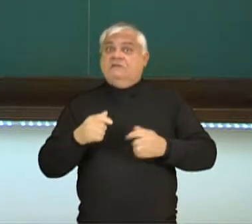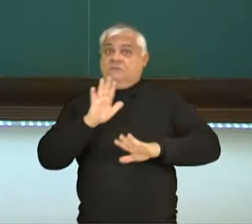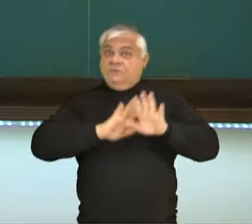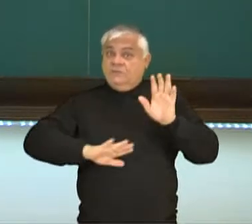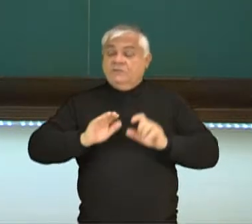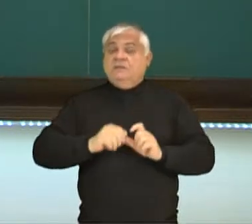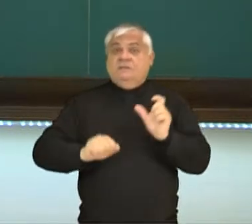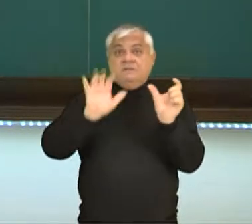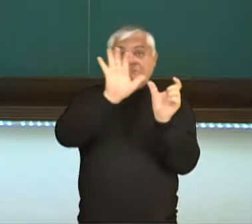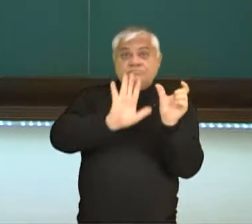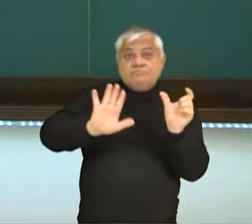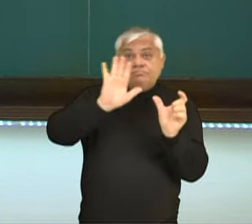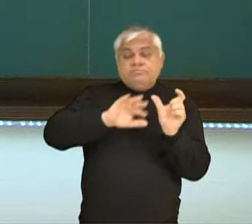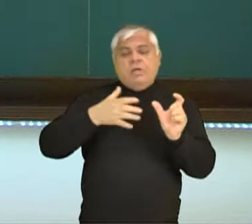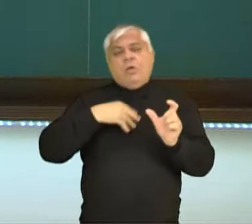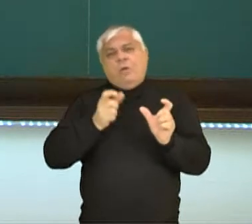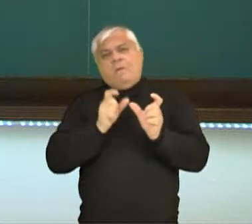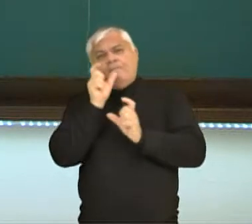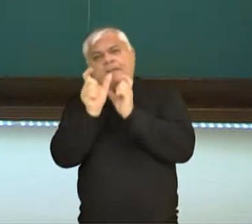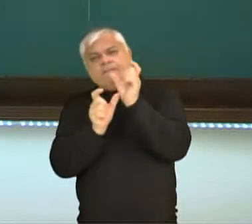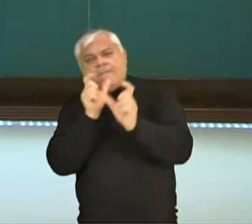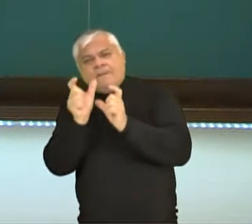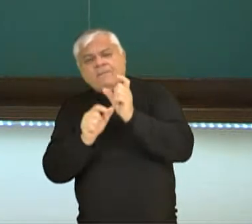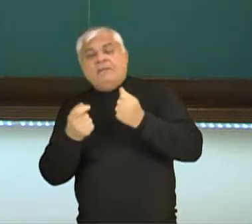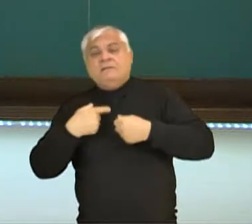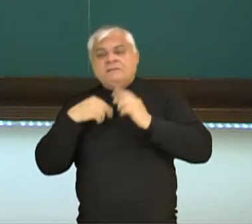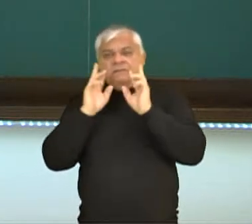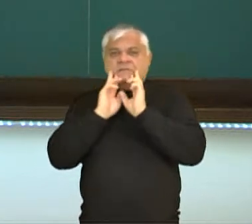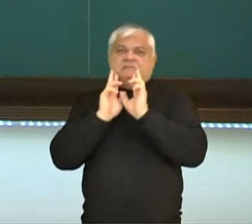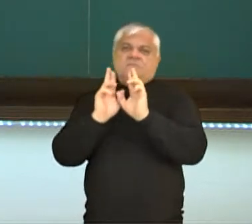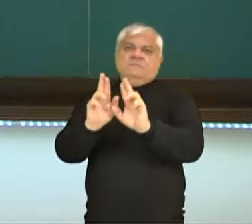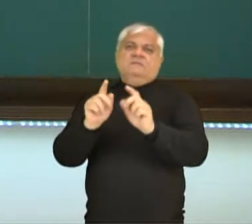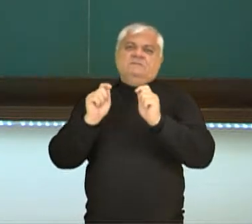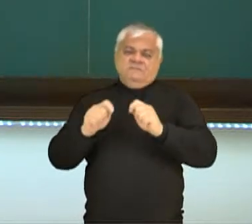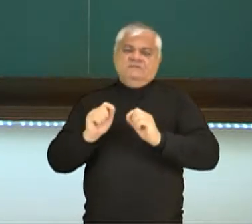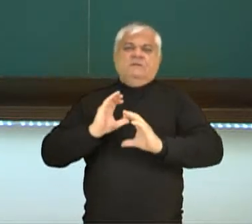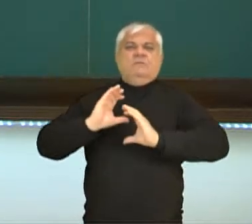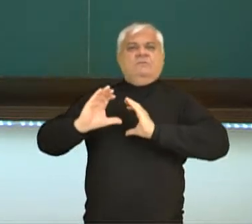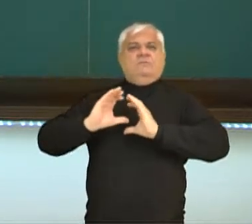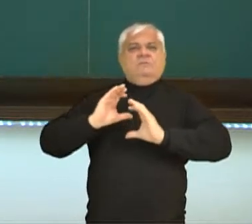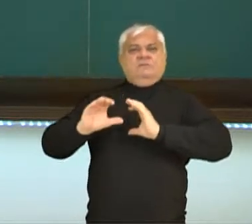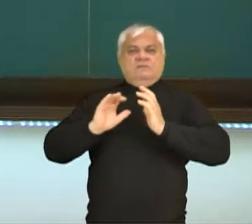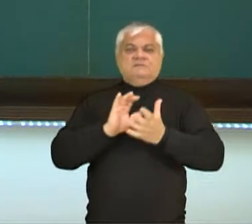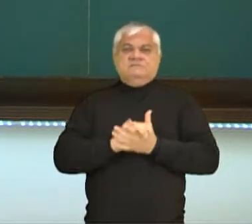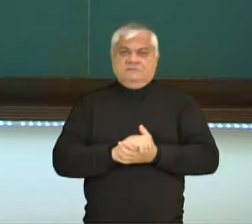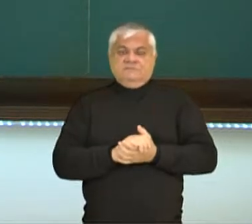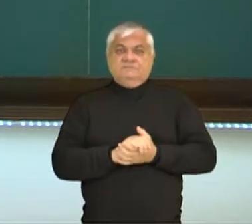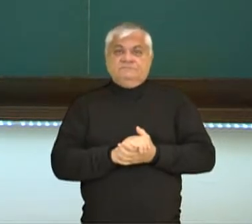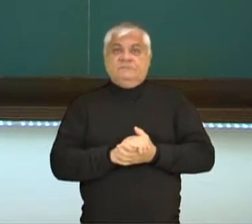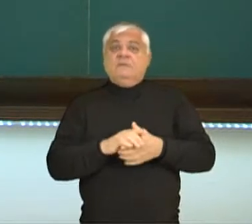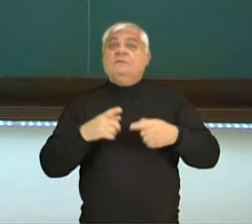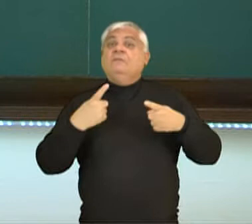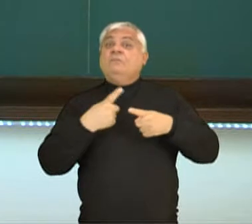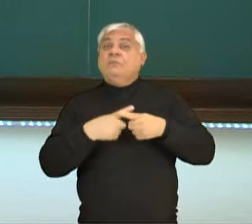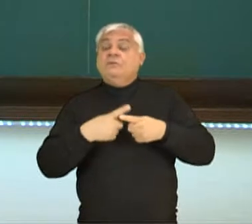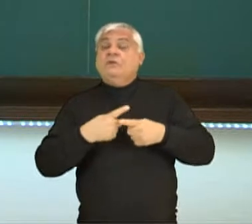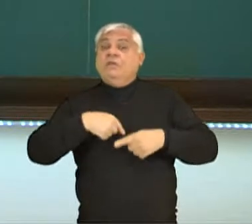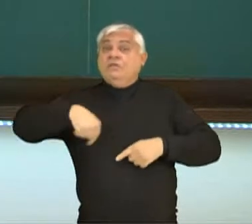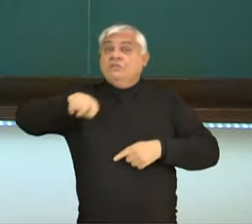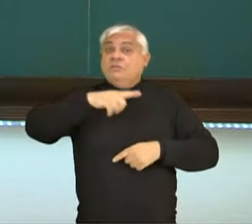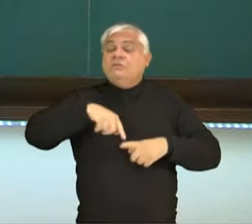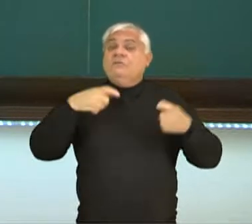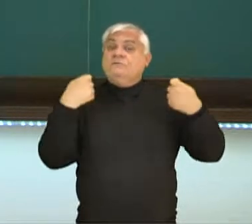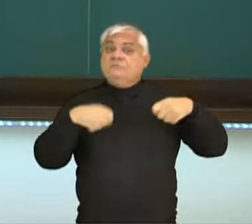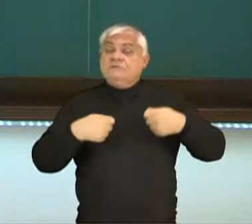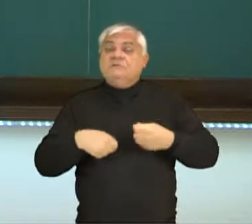temos que ter essa responsabilidade e esse respeito, né, essa afetividade nas relações para que a gente tenha, né,